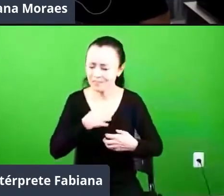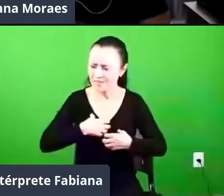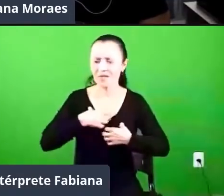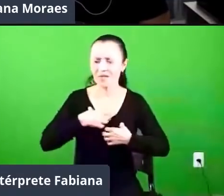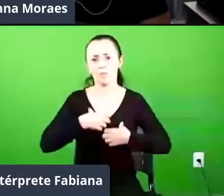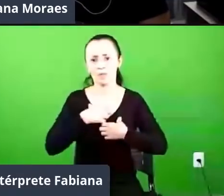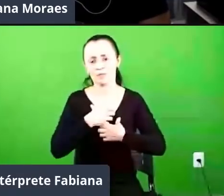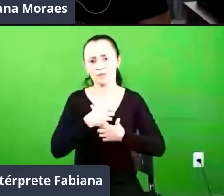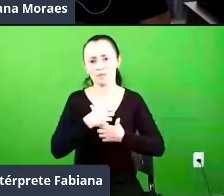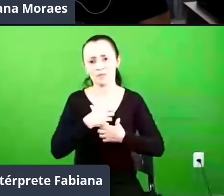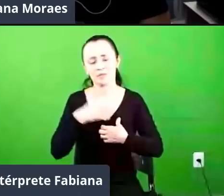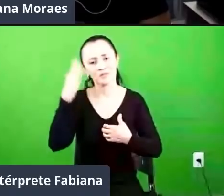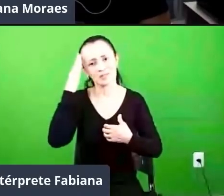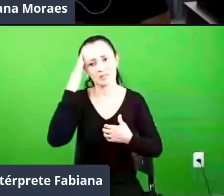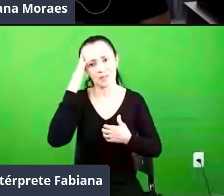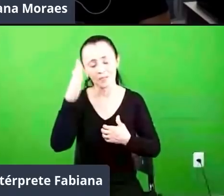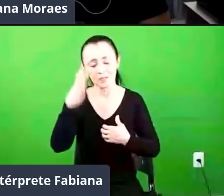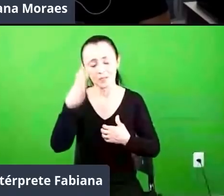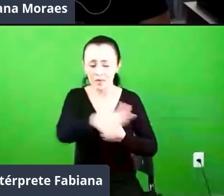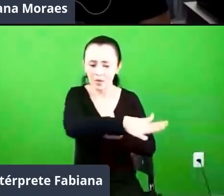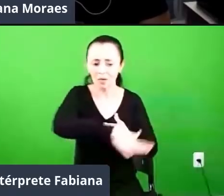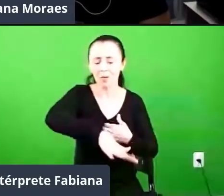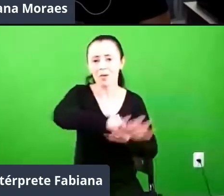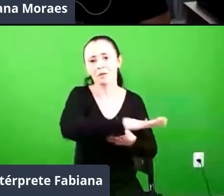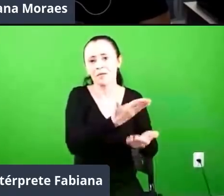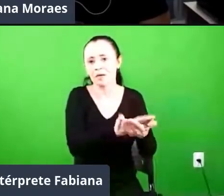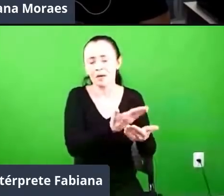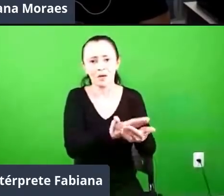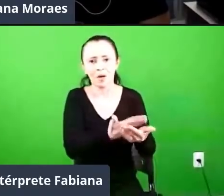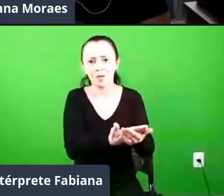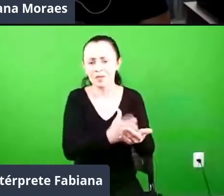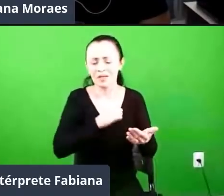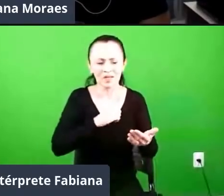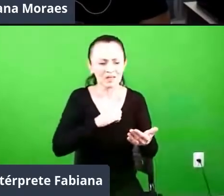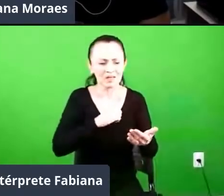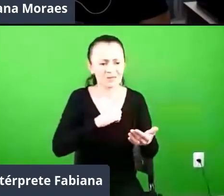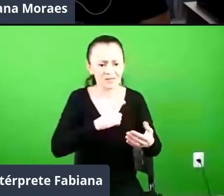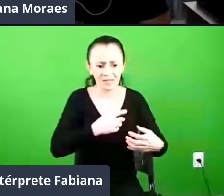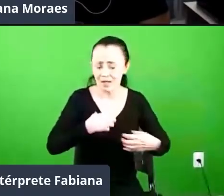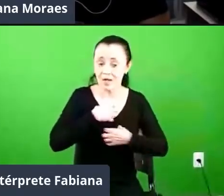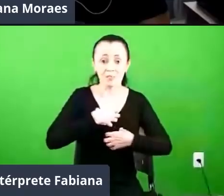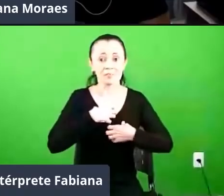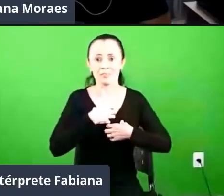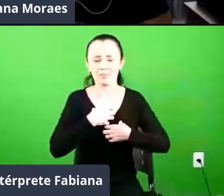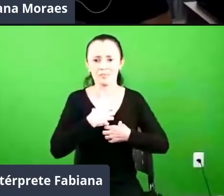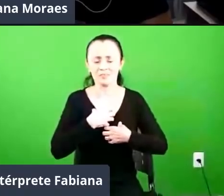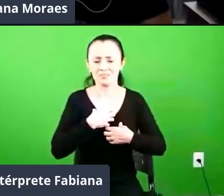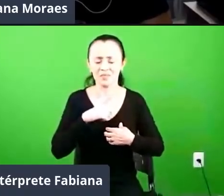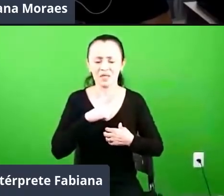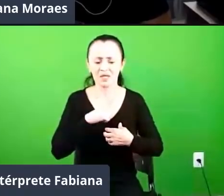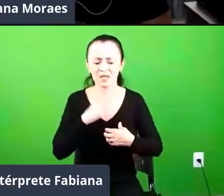aula, o espaço de aula, ele é rico de emoções, né? A criança que se recusa a fazer, a que faz